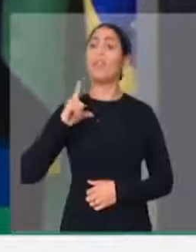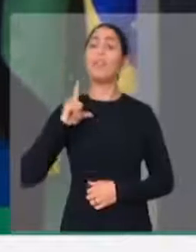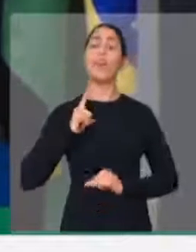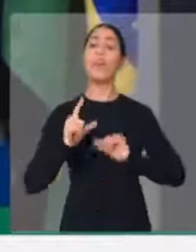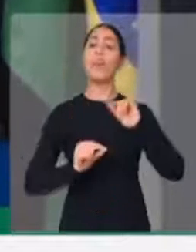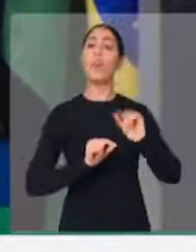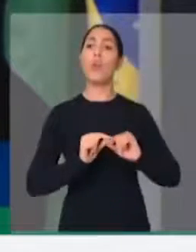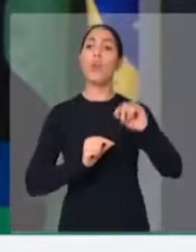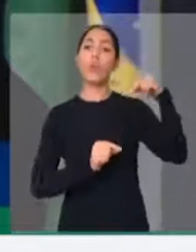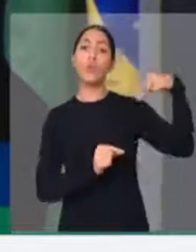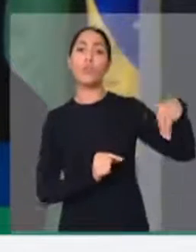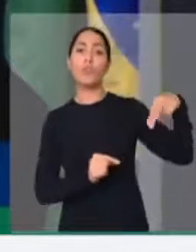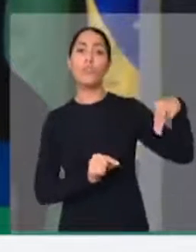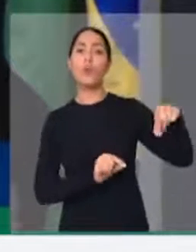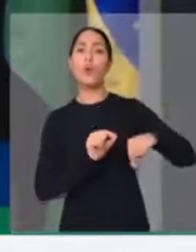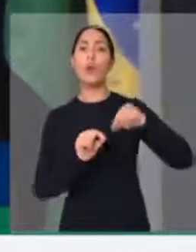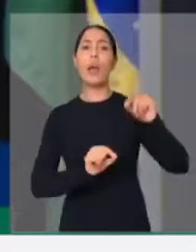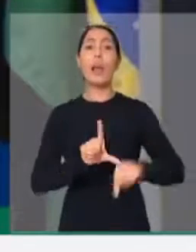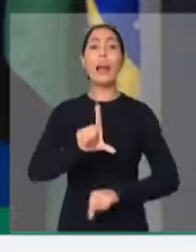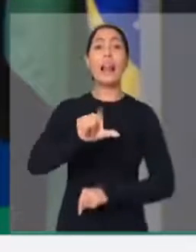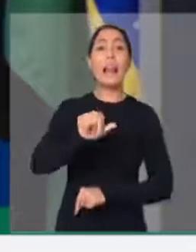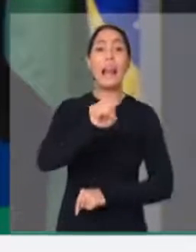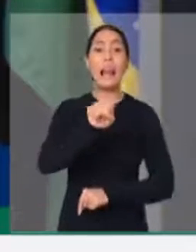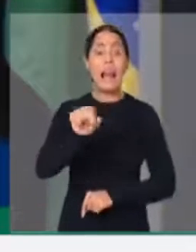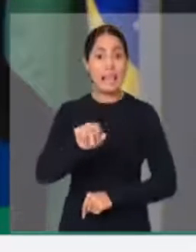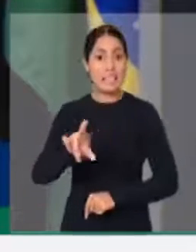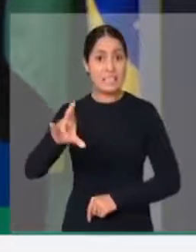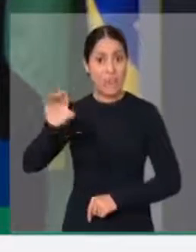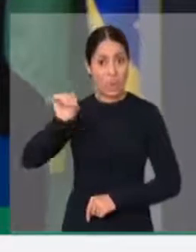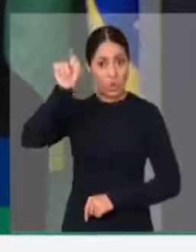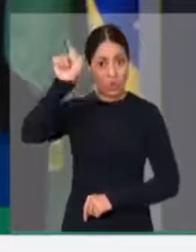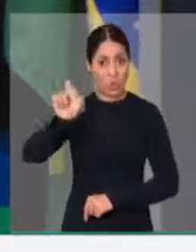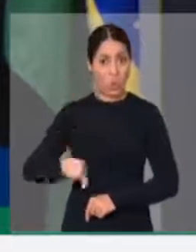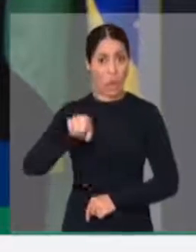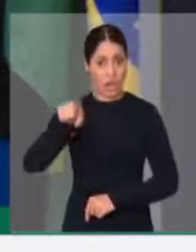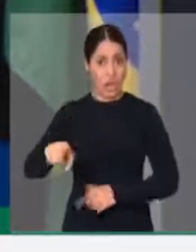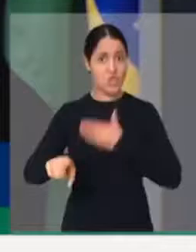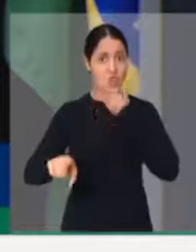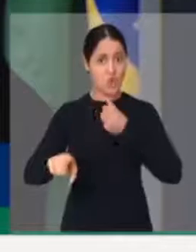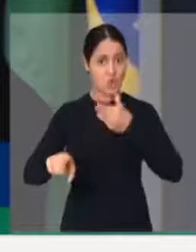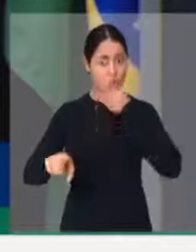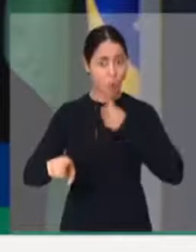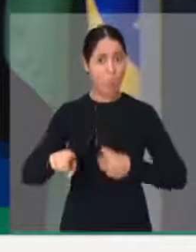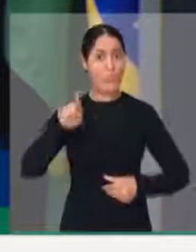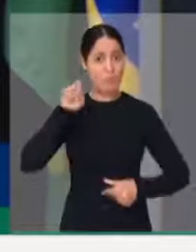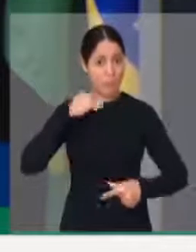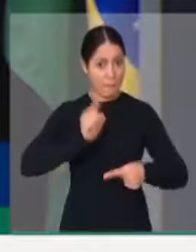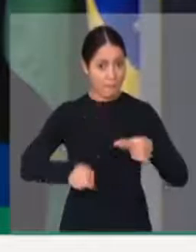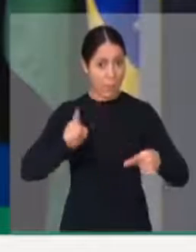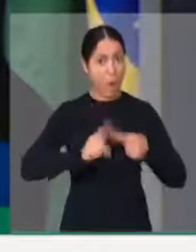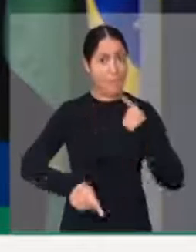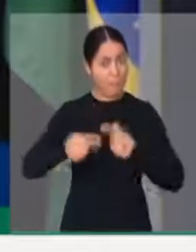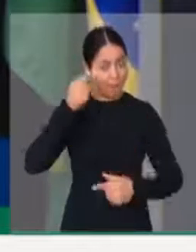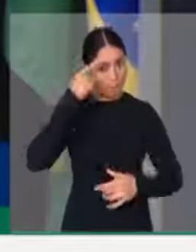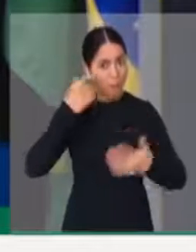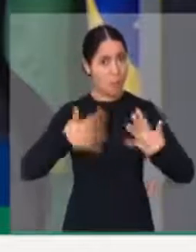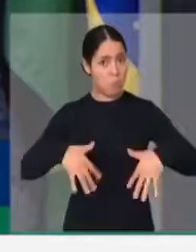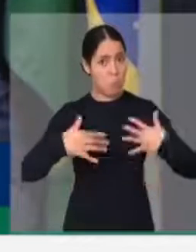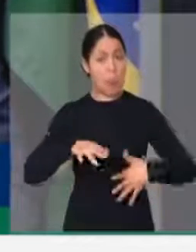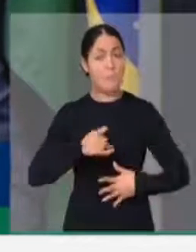que era o Lázaro Lázaro esse serial killer psicopata assassino